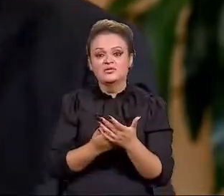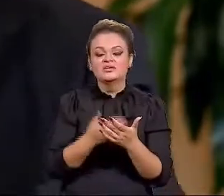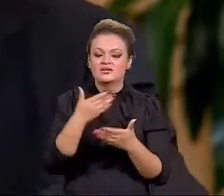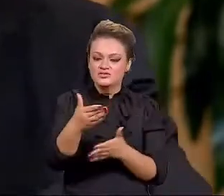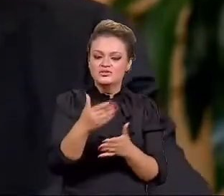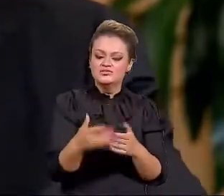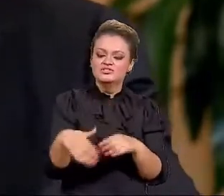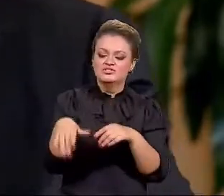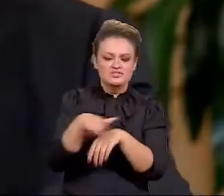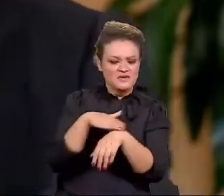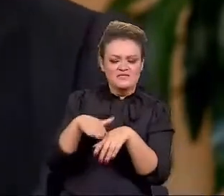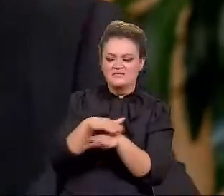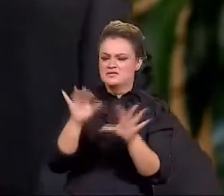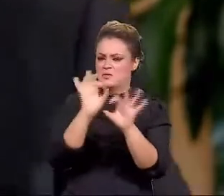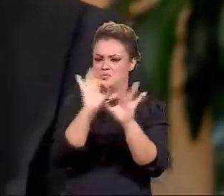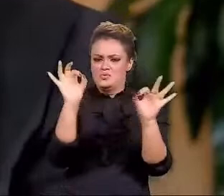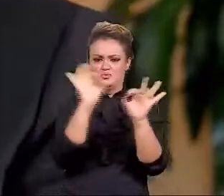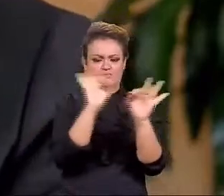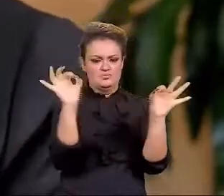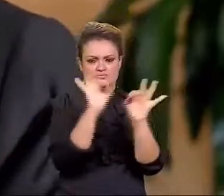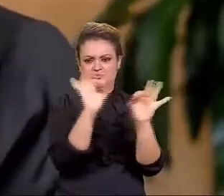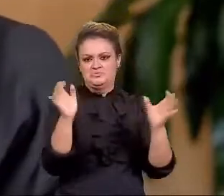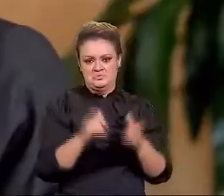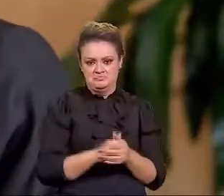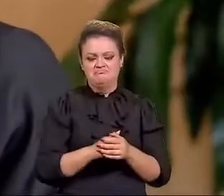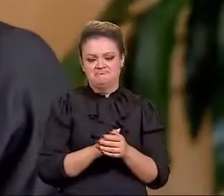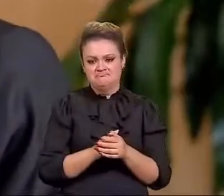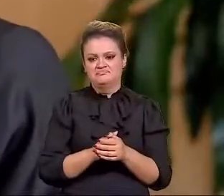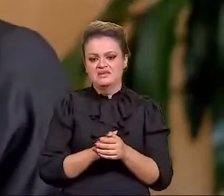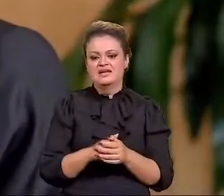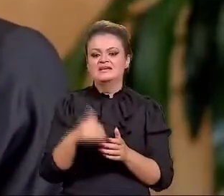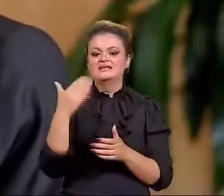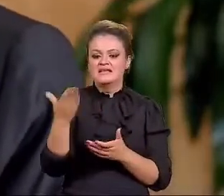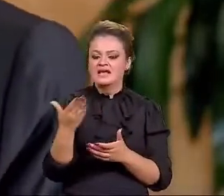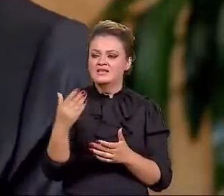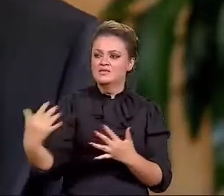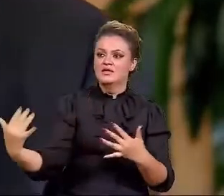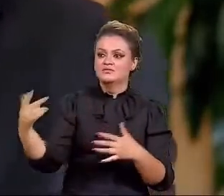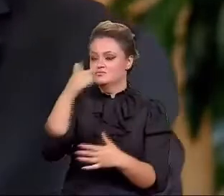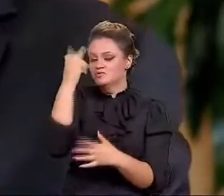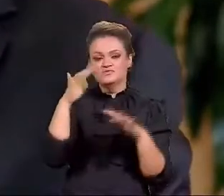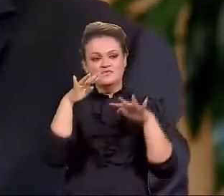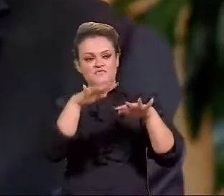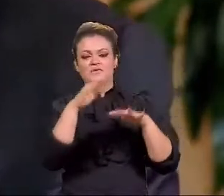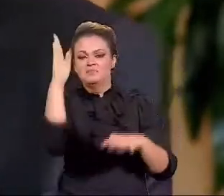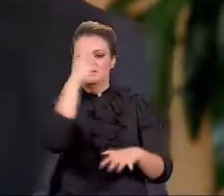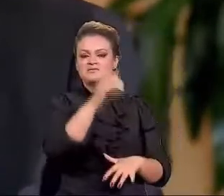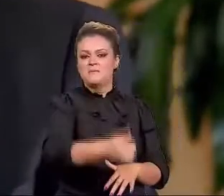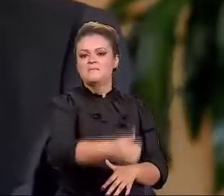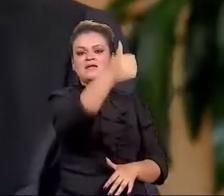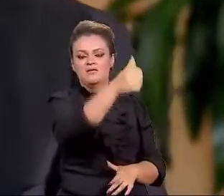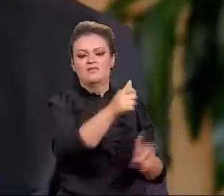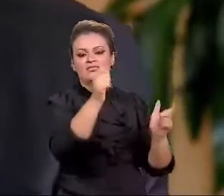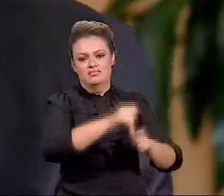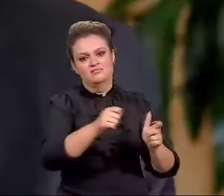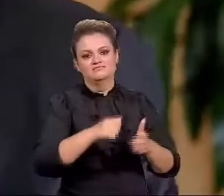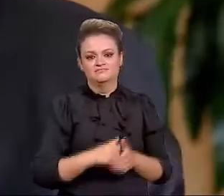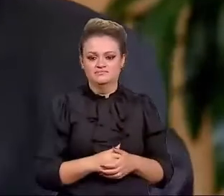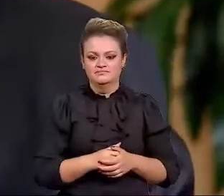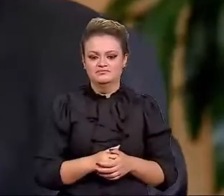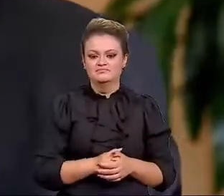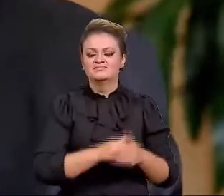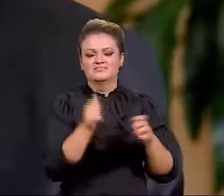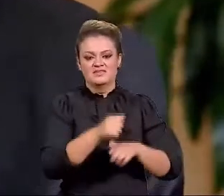vamos fazer com que a imagem do Brasil melhore diante do mundo. Inclusive, tivemos uma reunião com França,